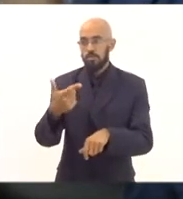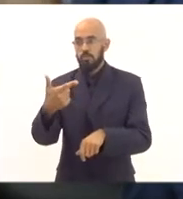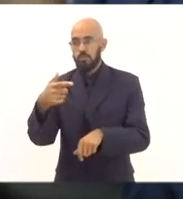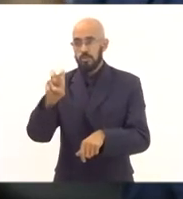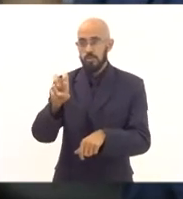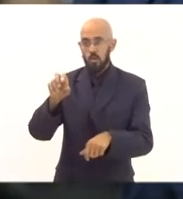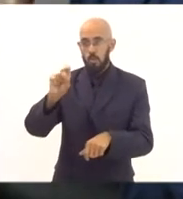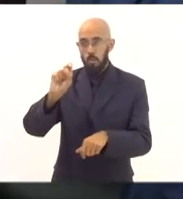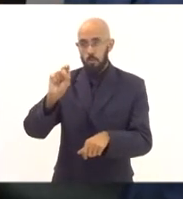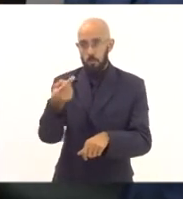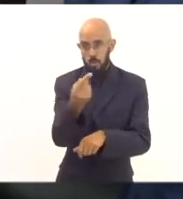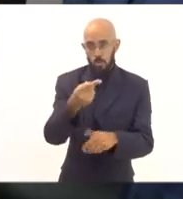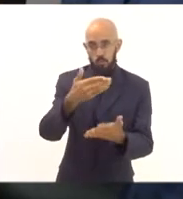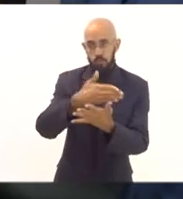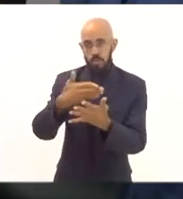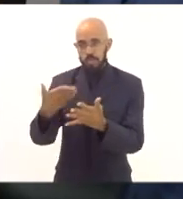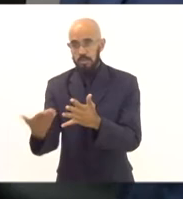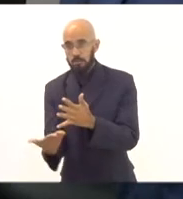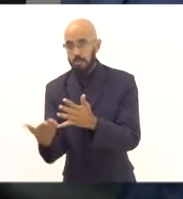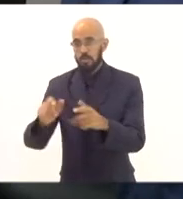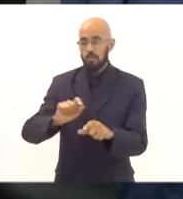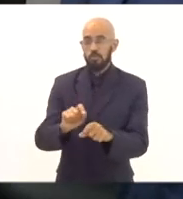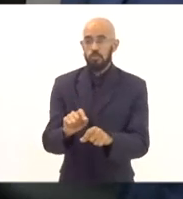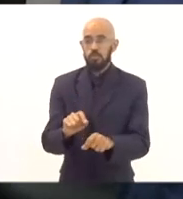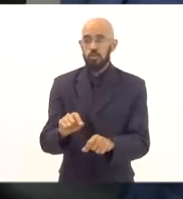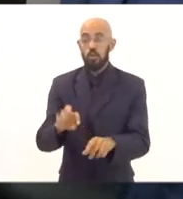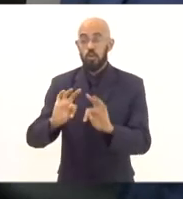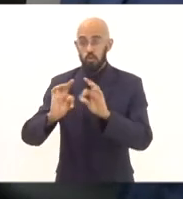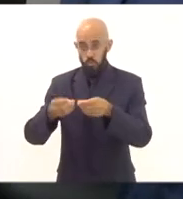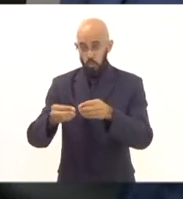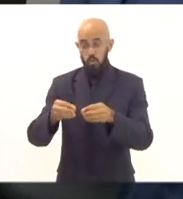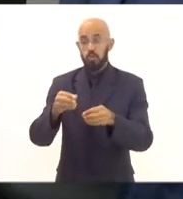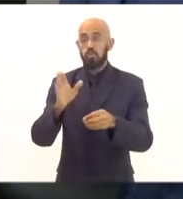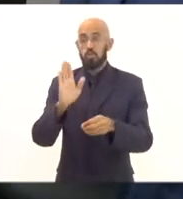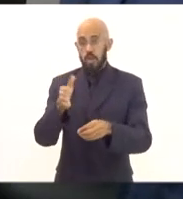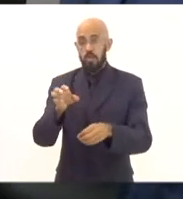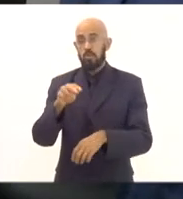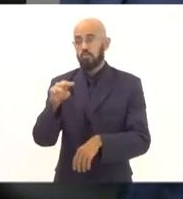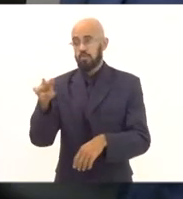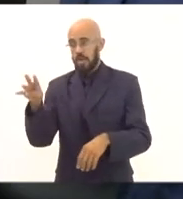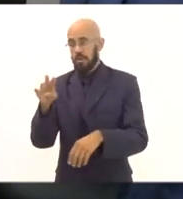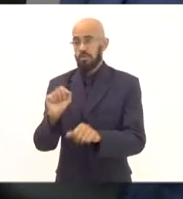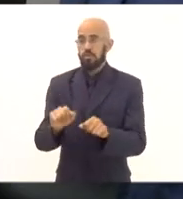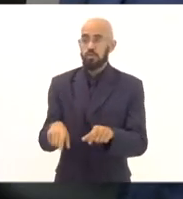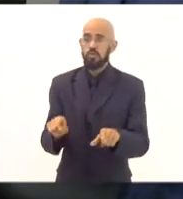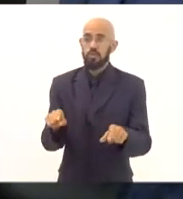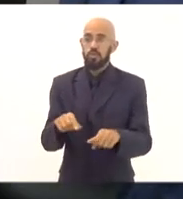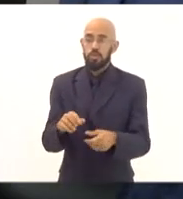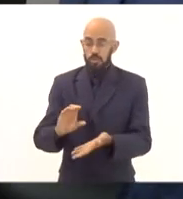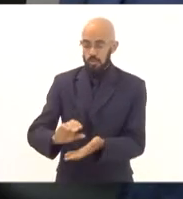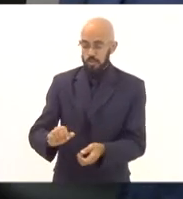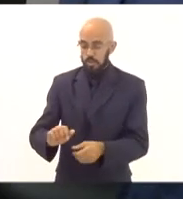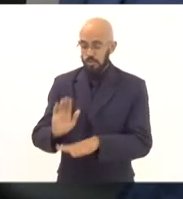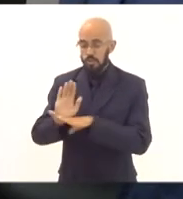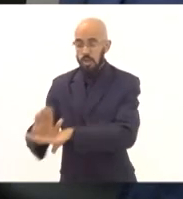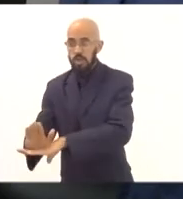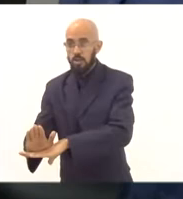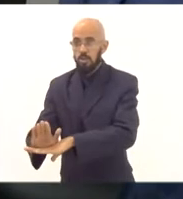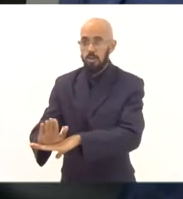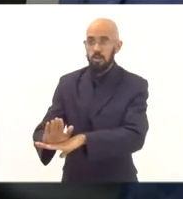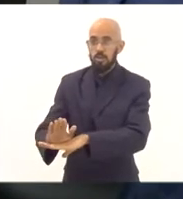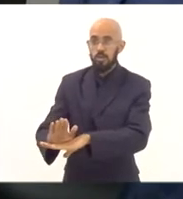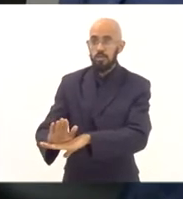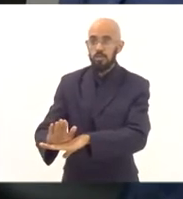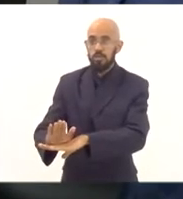mil financiamentos todos estão todos estão no site atendemos 100 porcento dos